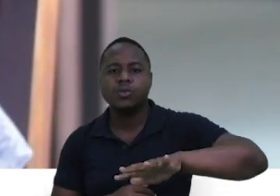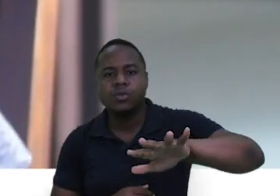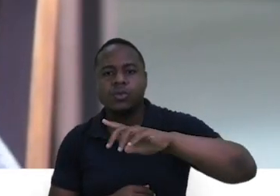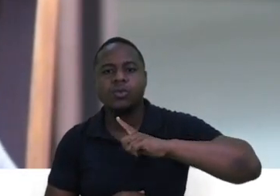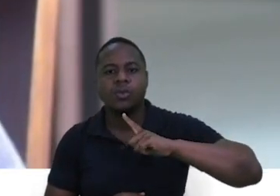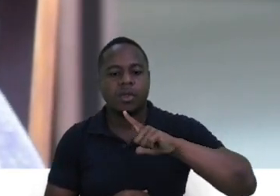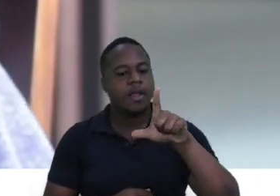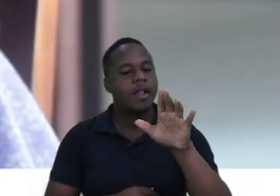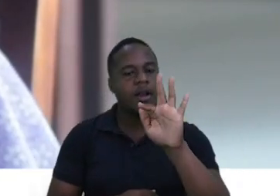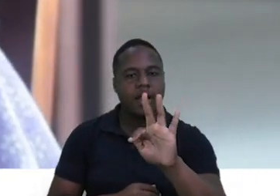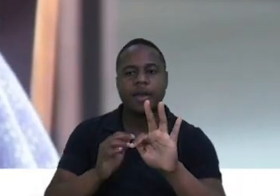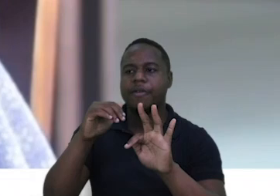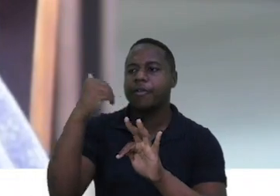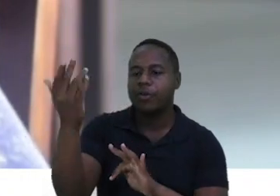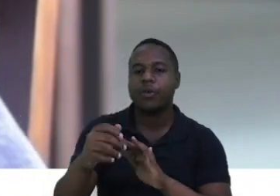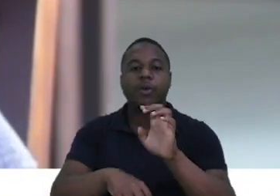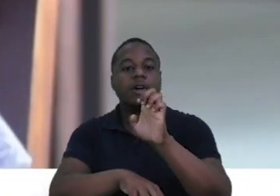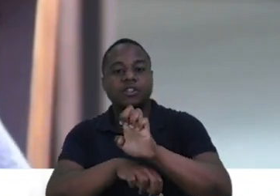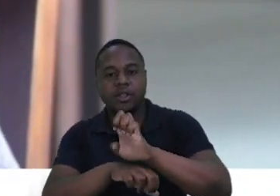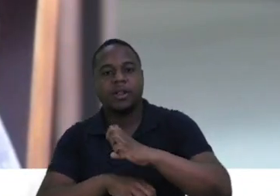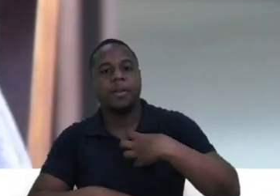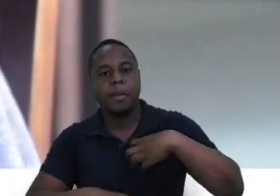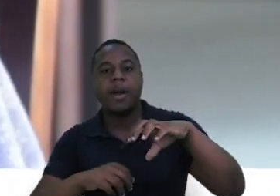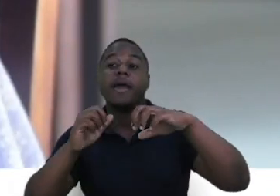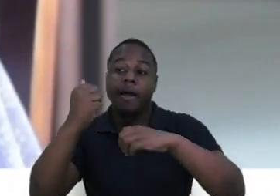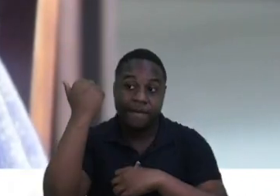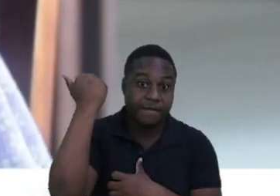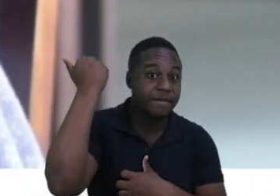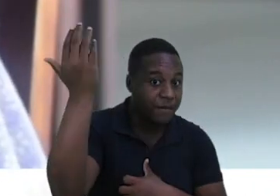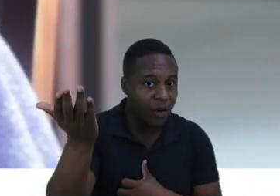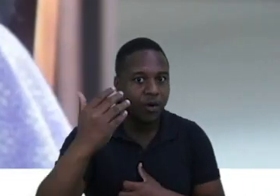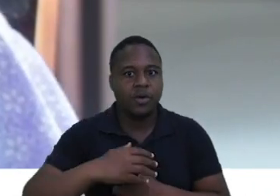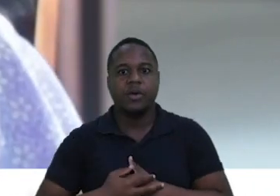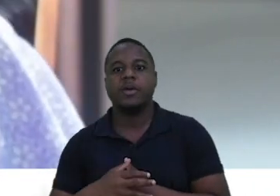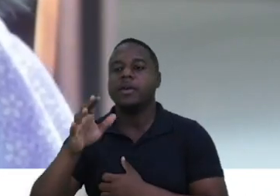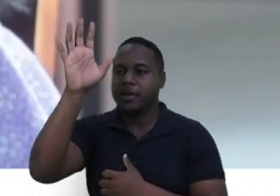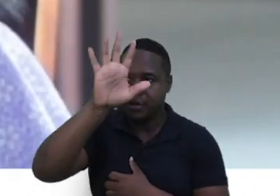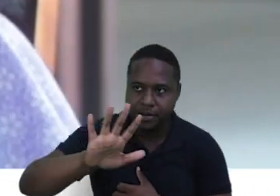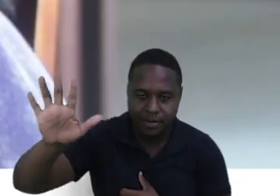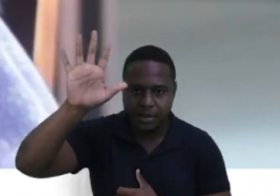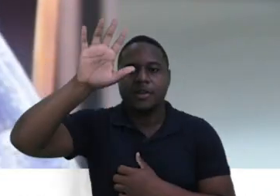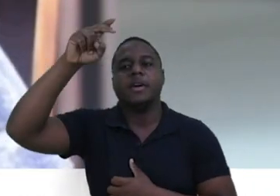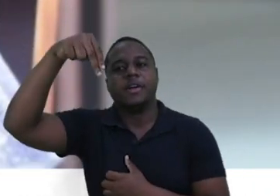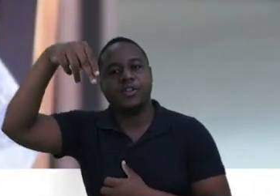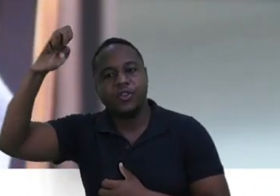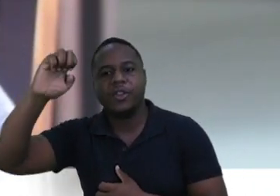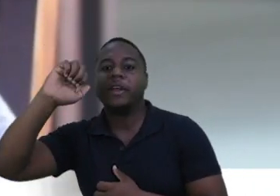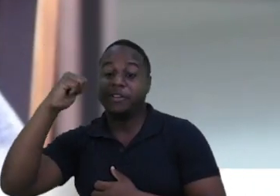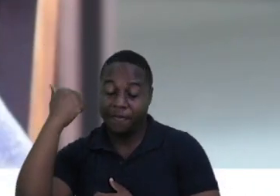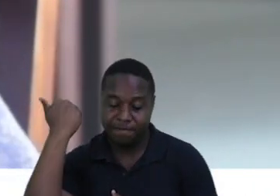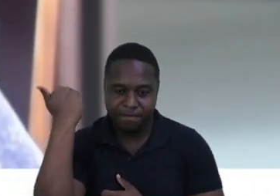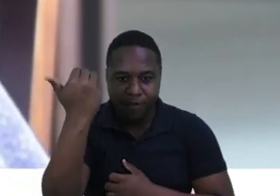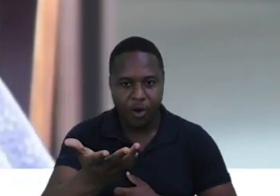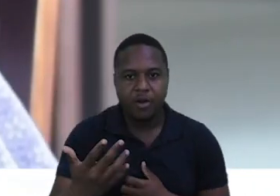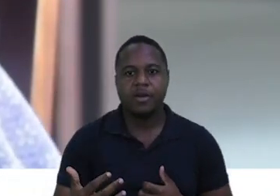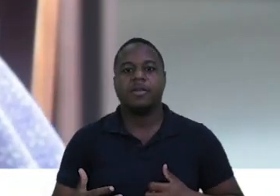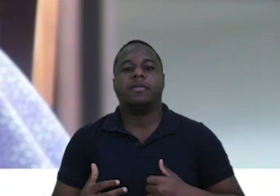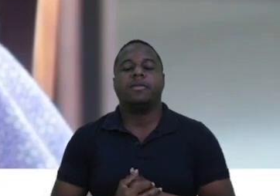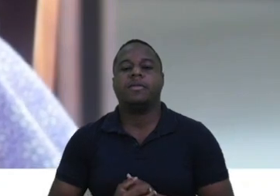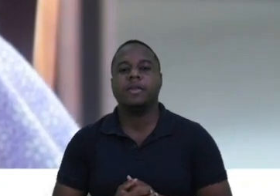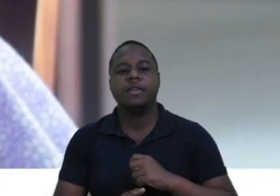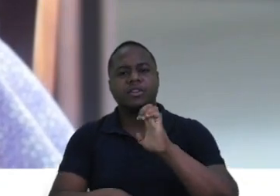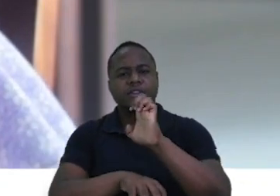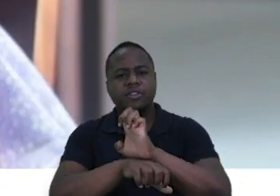de conforto, nosso estado, nossa região, nossa grande casa, região, nossa, né? Casa, né? Nossa casa mesmo, para ir para